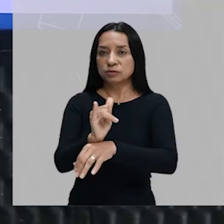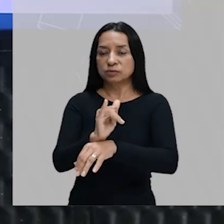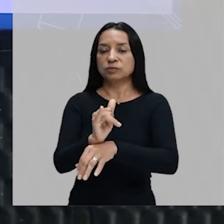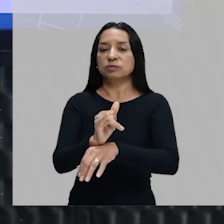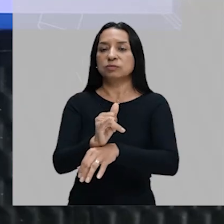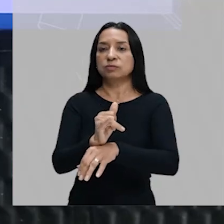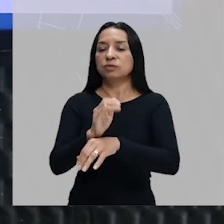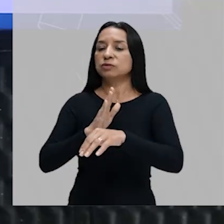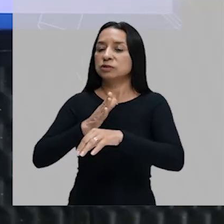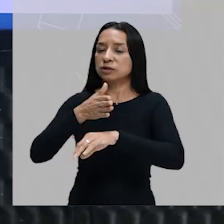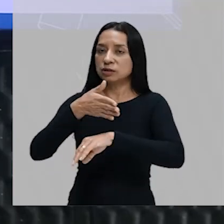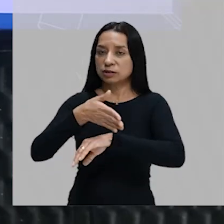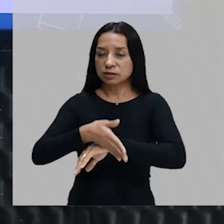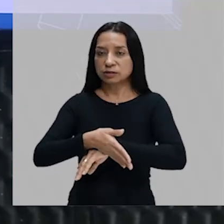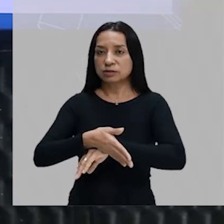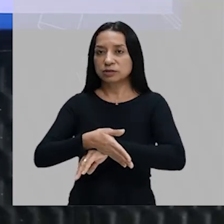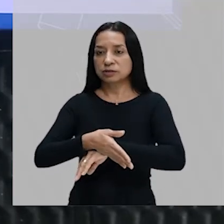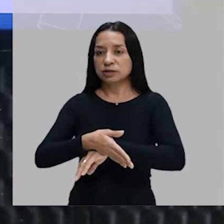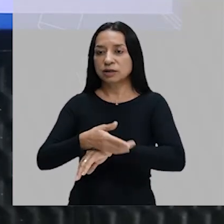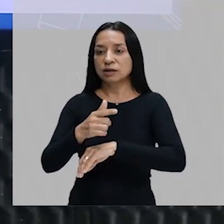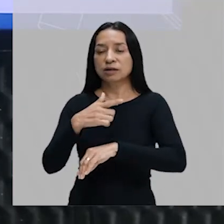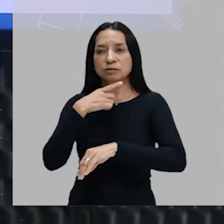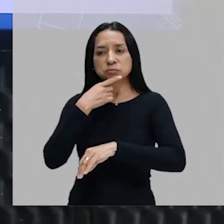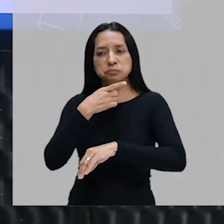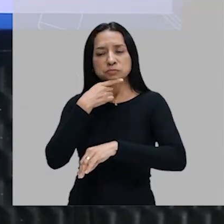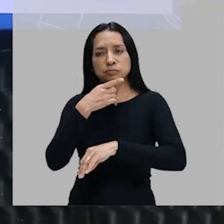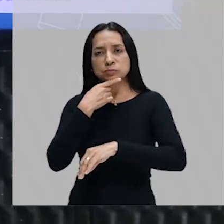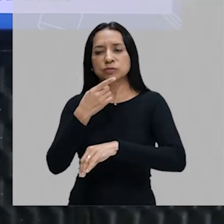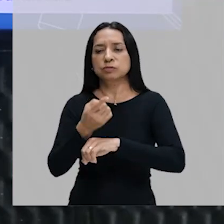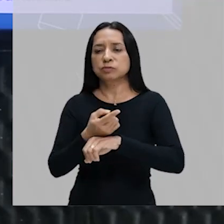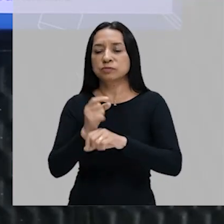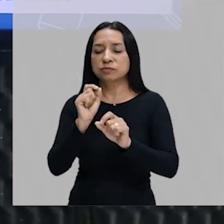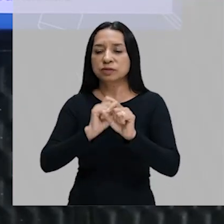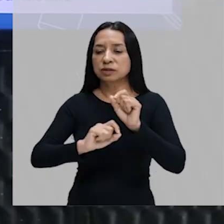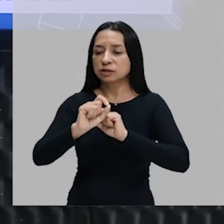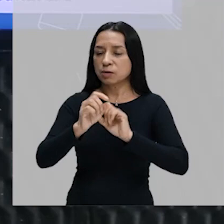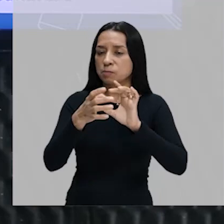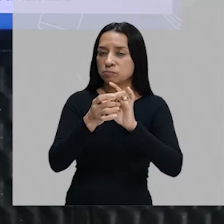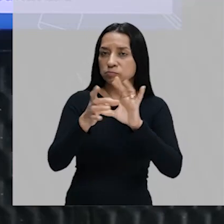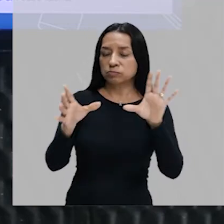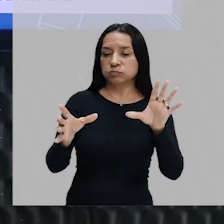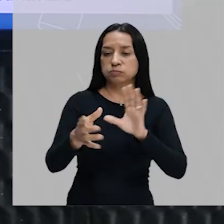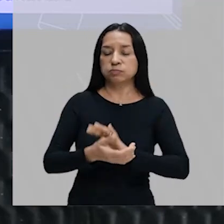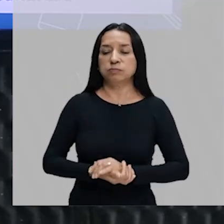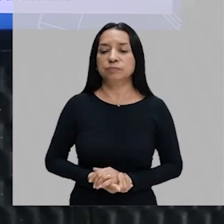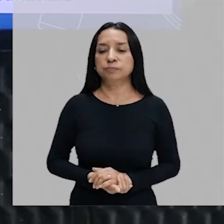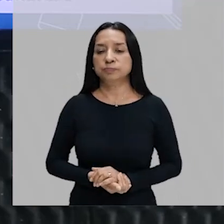as atividades que a gente sempre deixa disponível. Então, vamos falar sobre